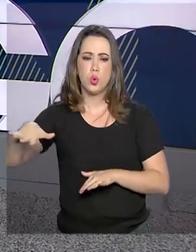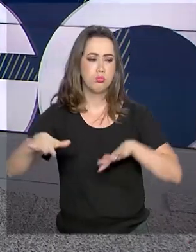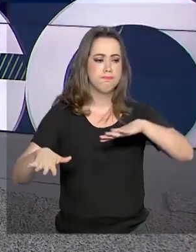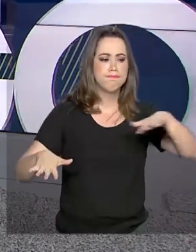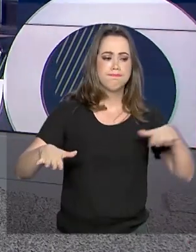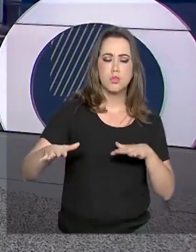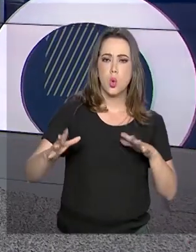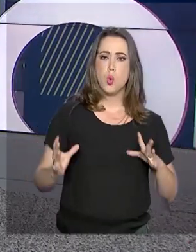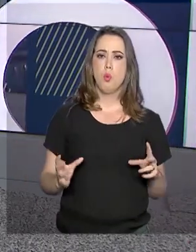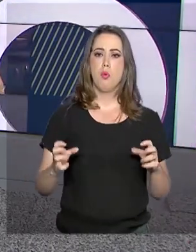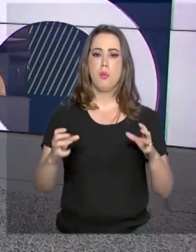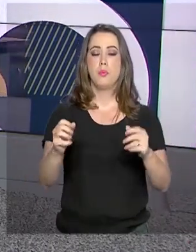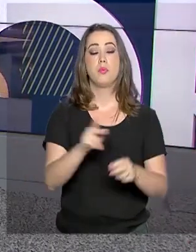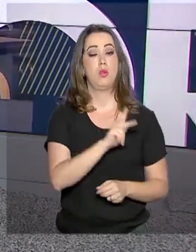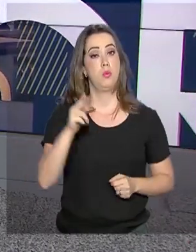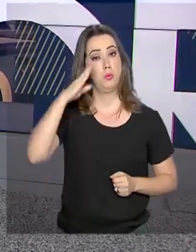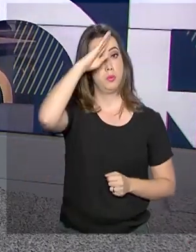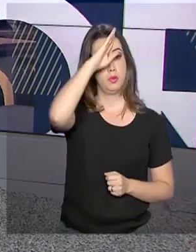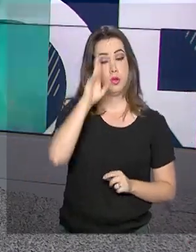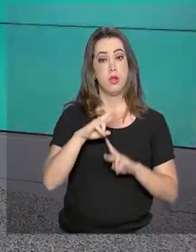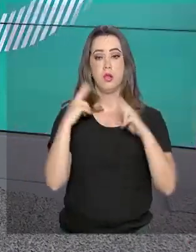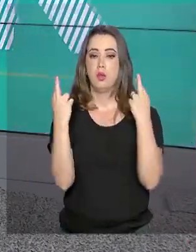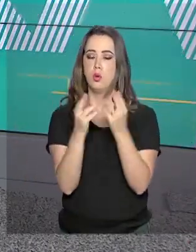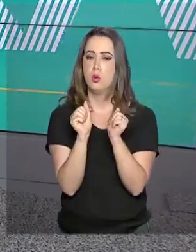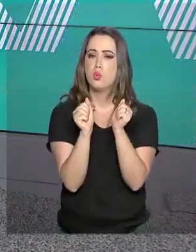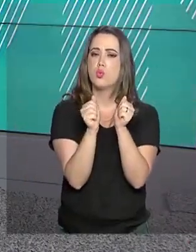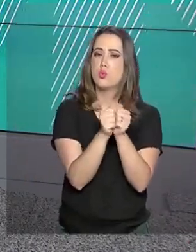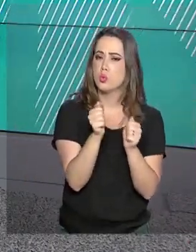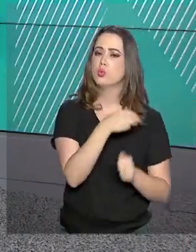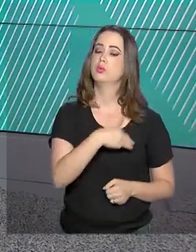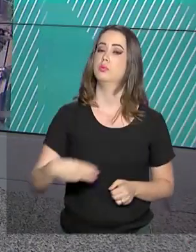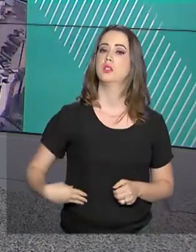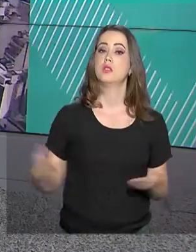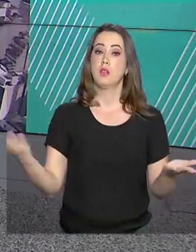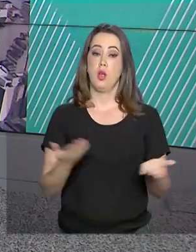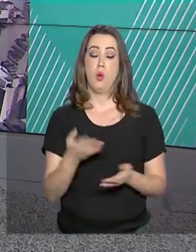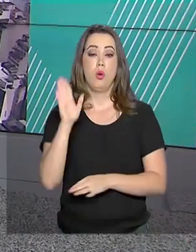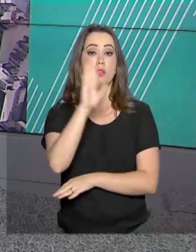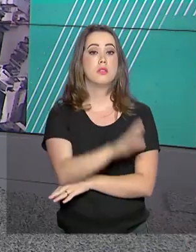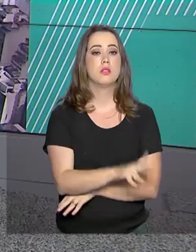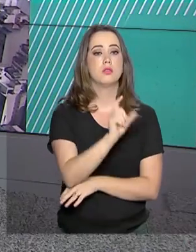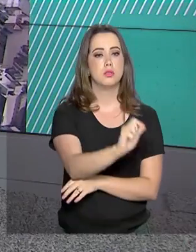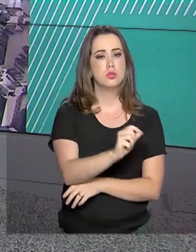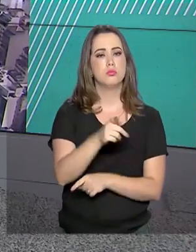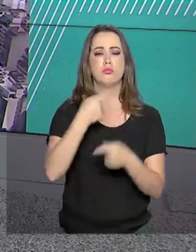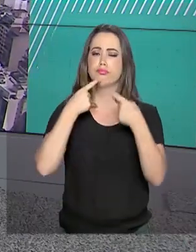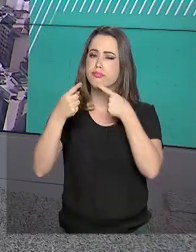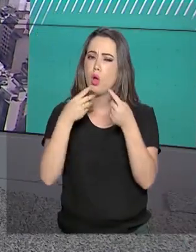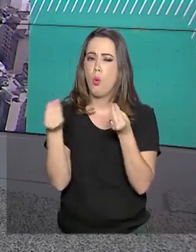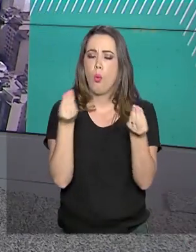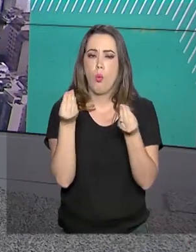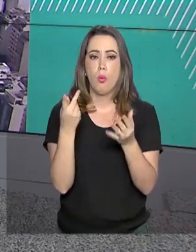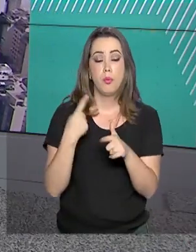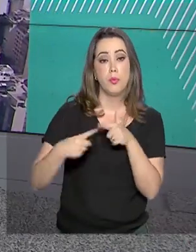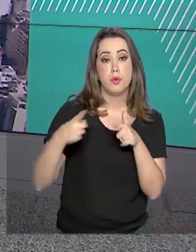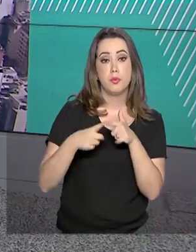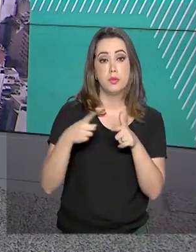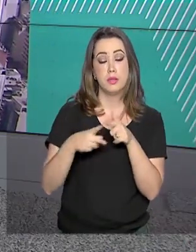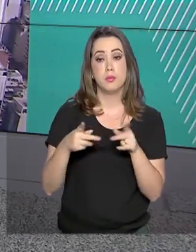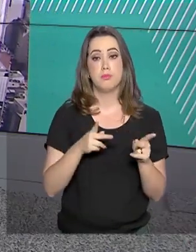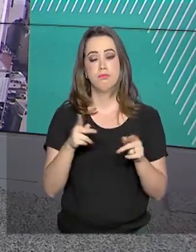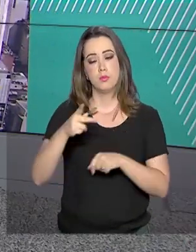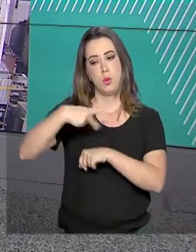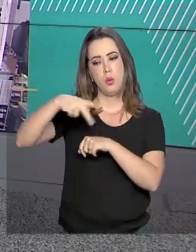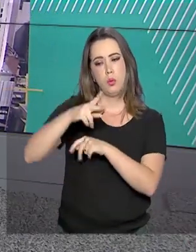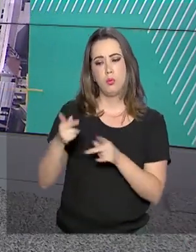jair bolsonaro reuniu ministros e o vice-presidente hamilton mourão agora no início da tarde para tratar da situação no país vizinho